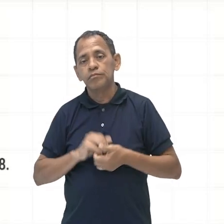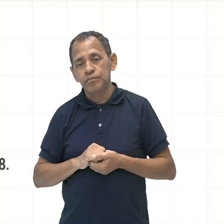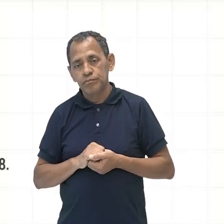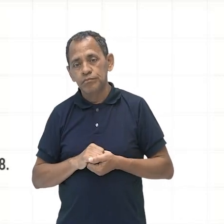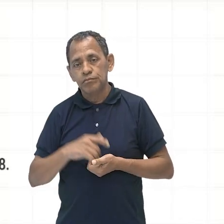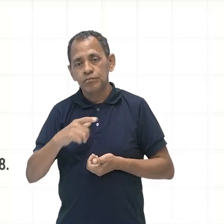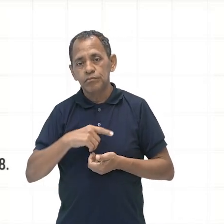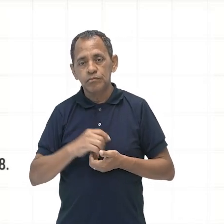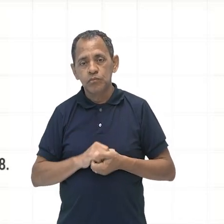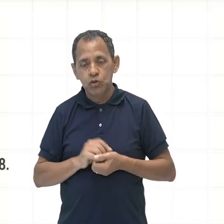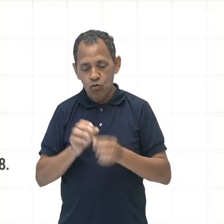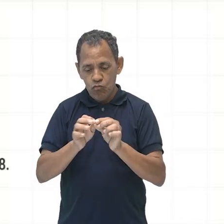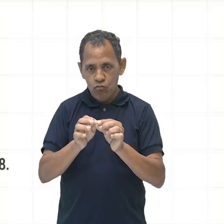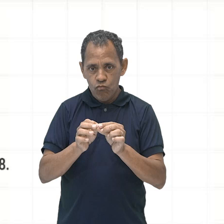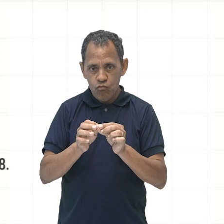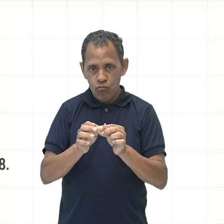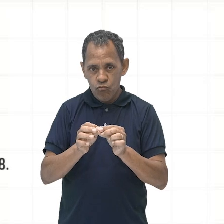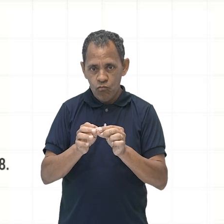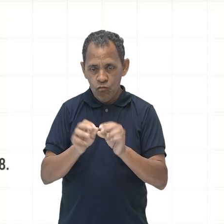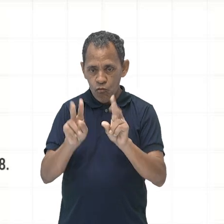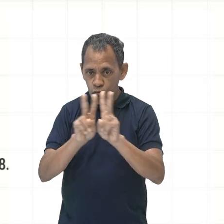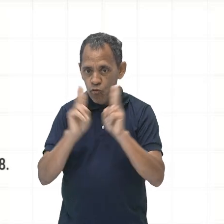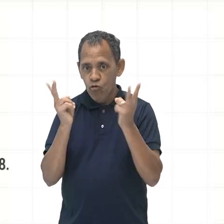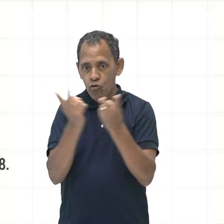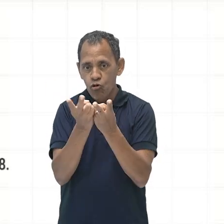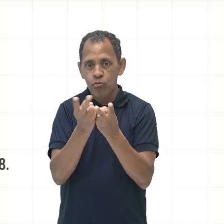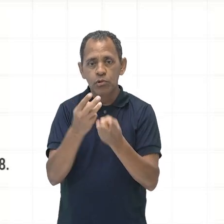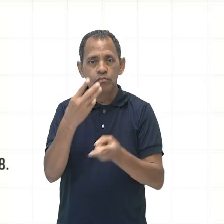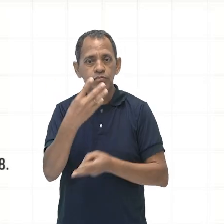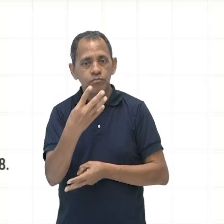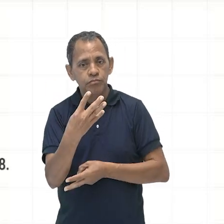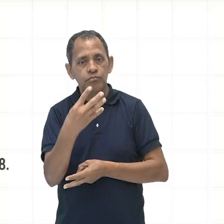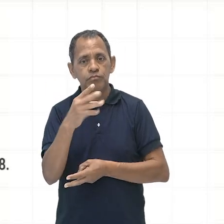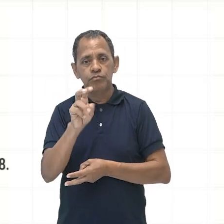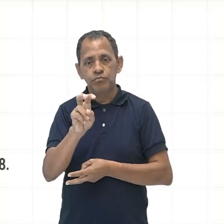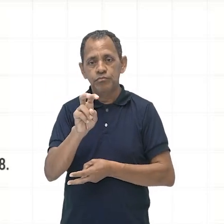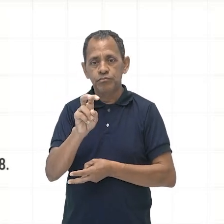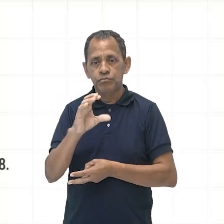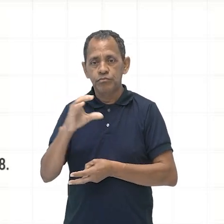figura ocupa é de 45 centímetros cúbicos. Então, o que a gente